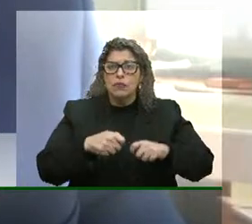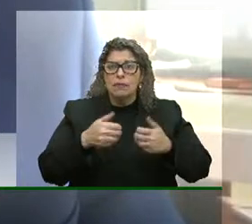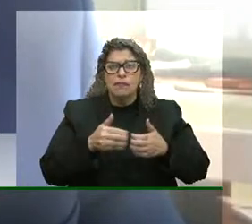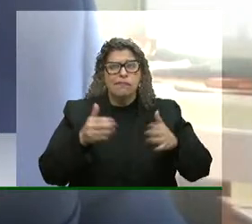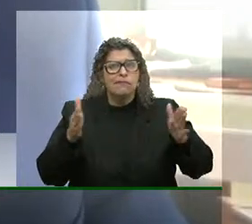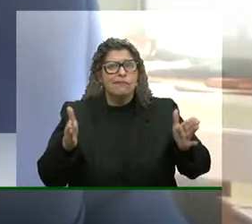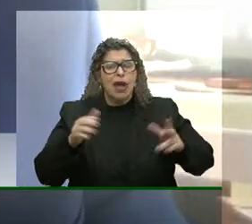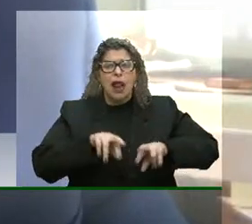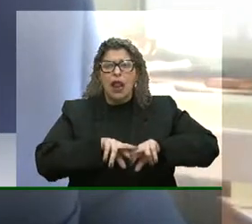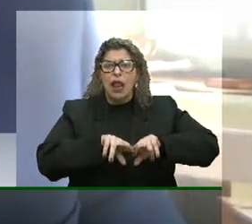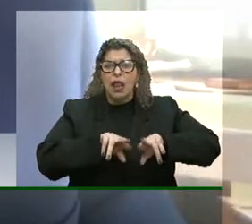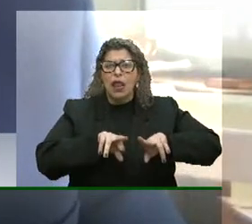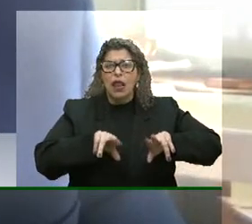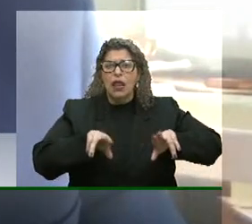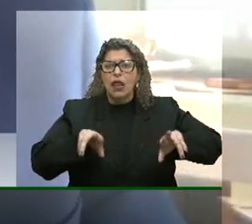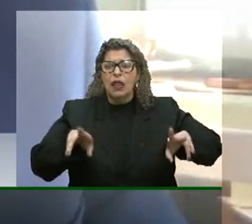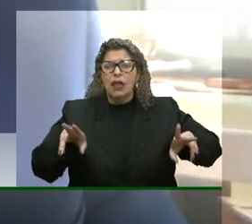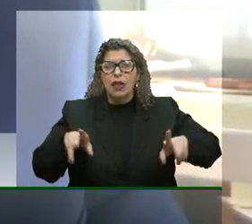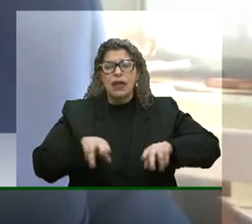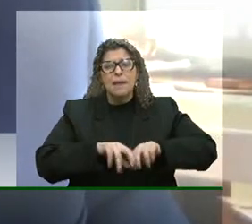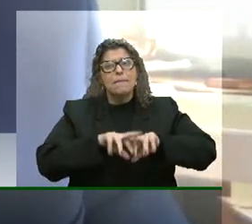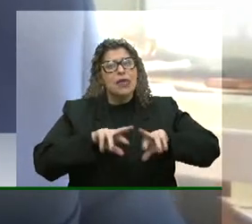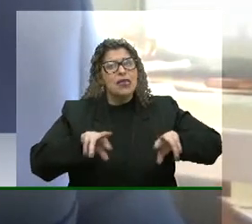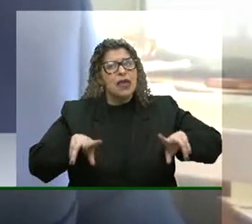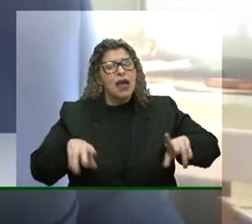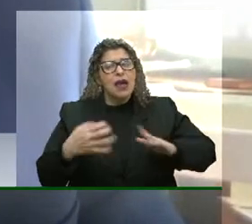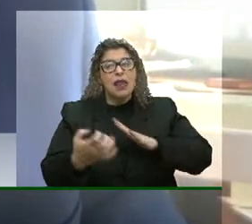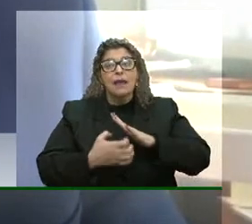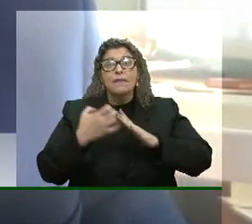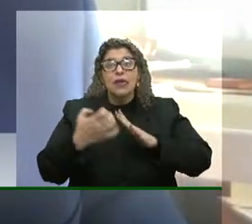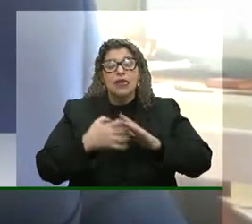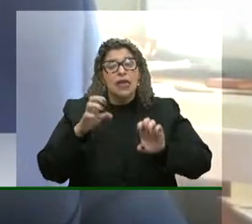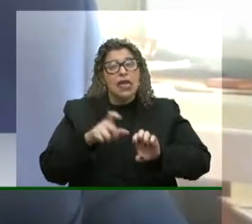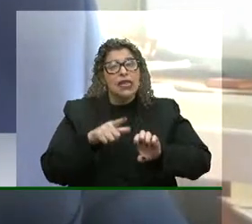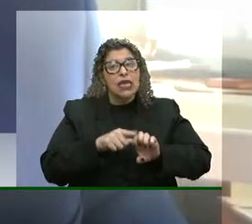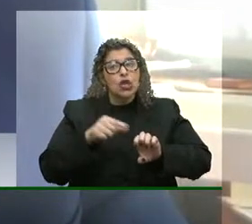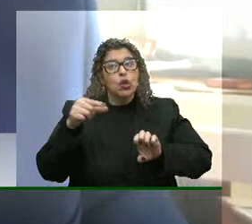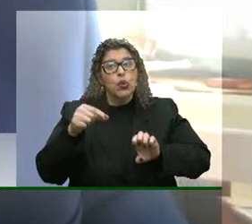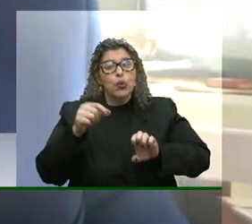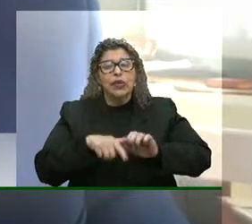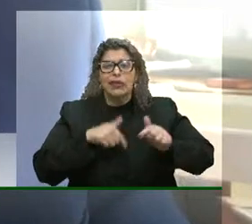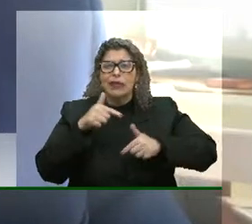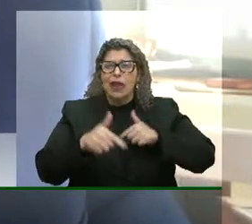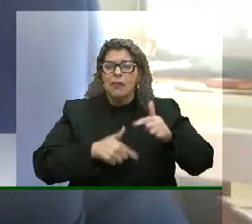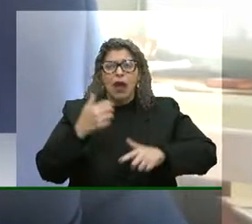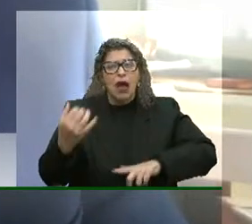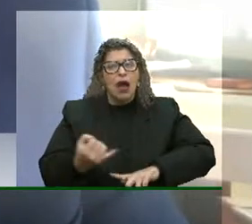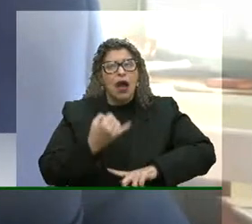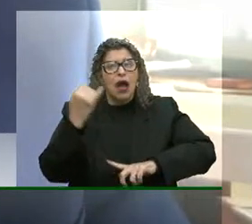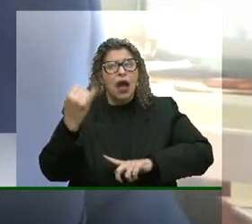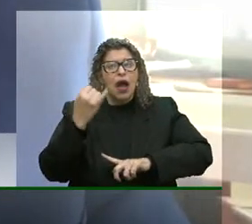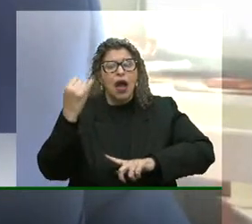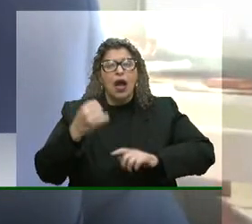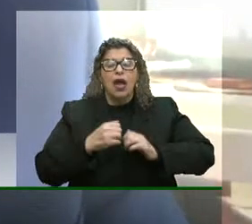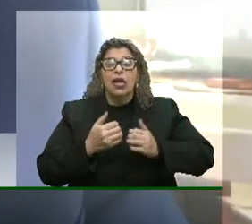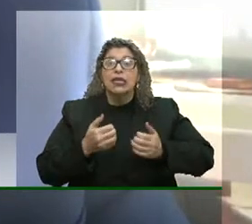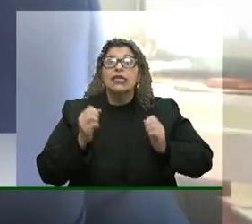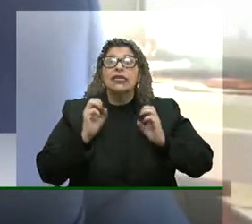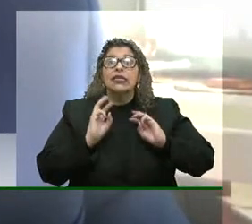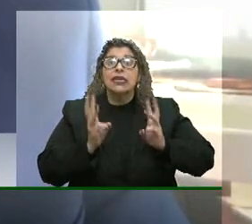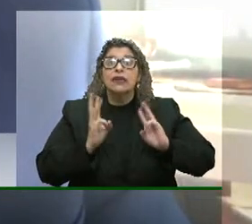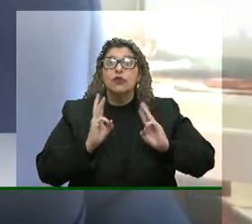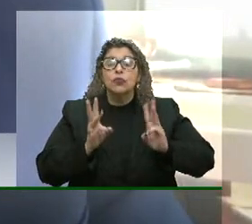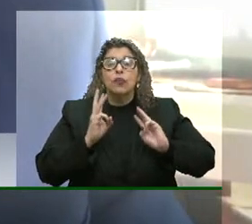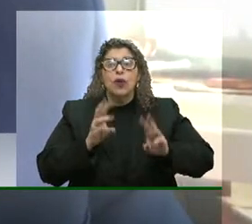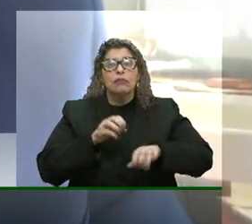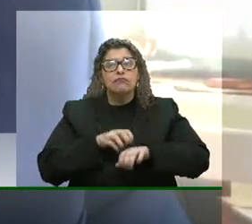que centenas ou milhares de pequenos empreendedores que trabalham numa questão fundamental, que é o transporte dos